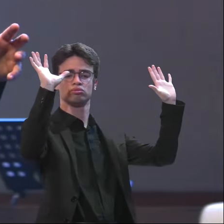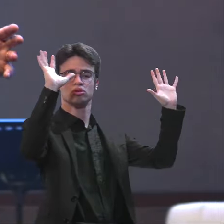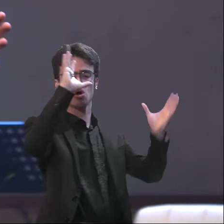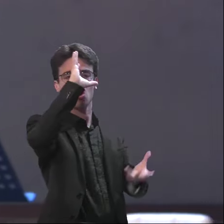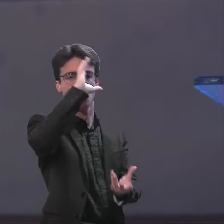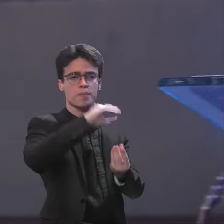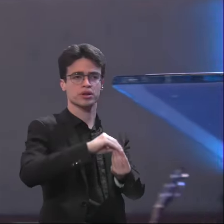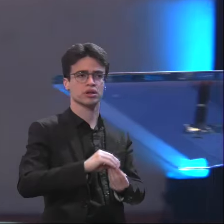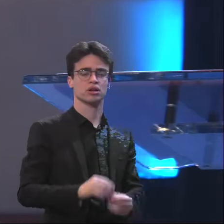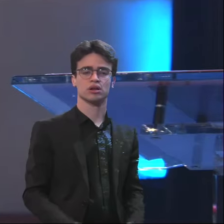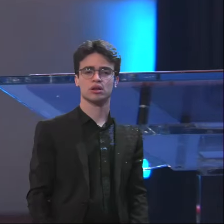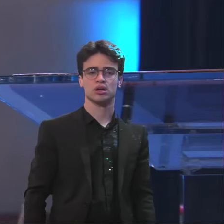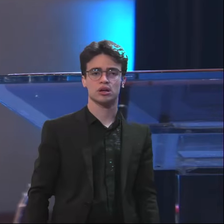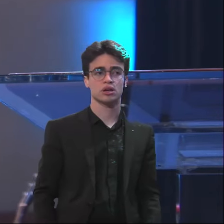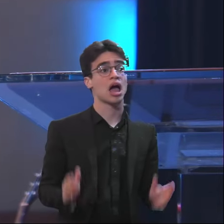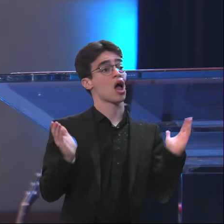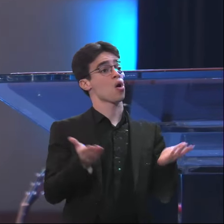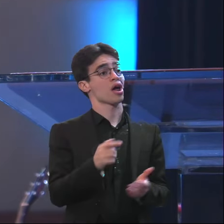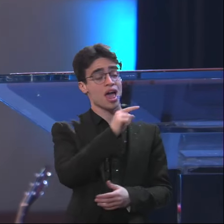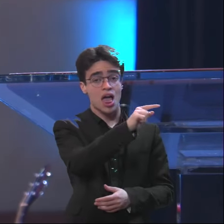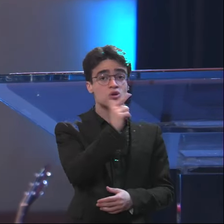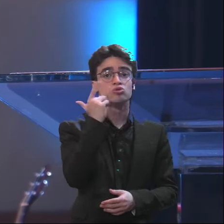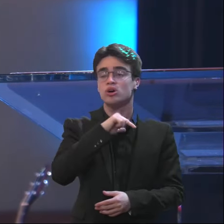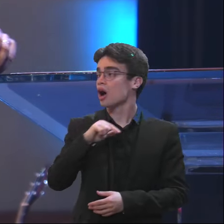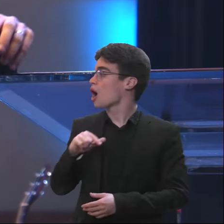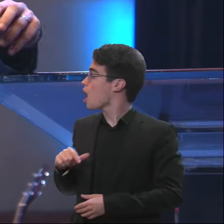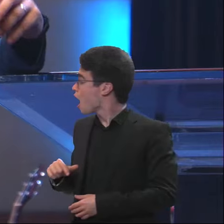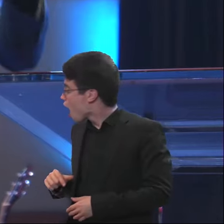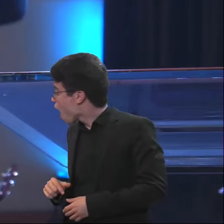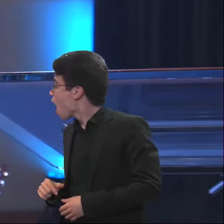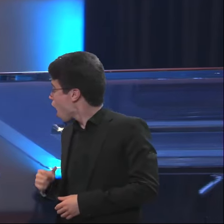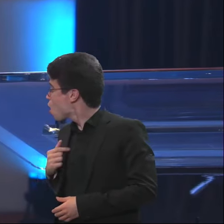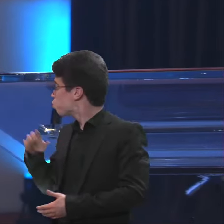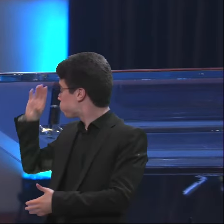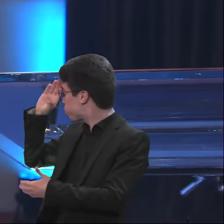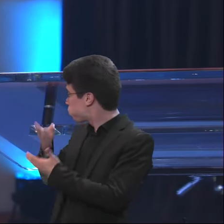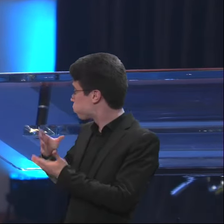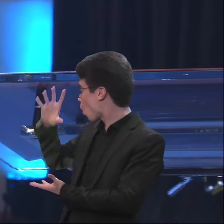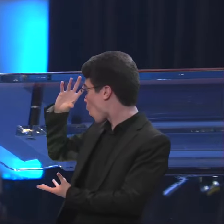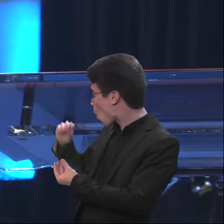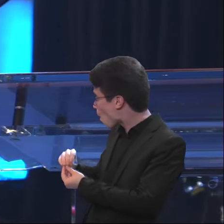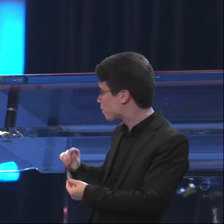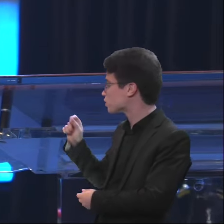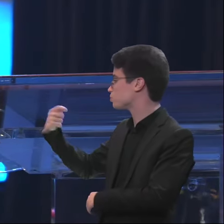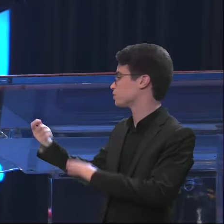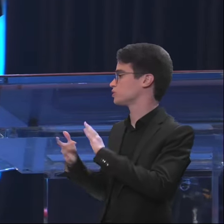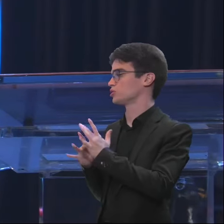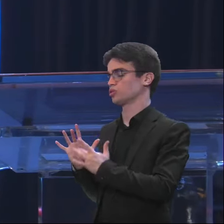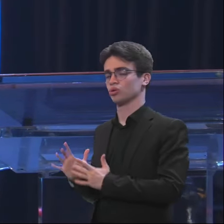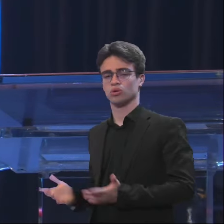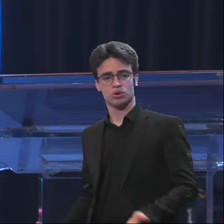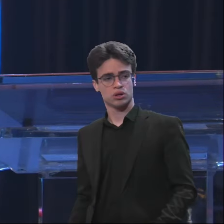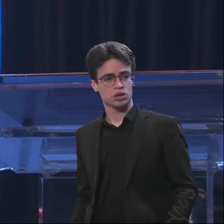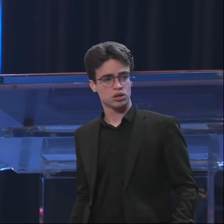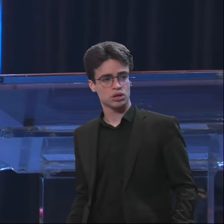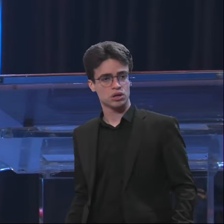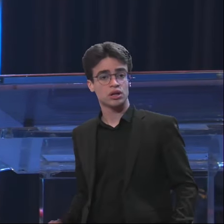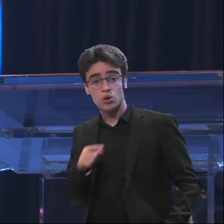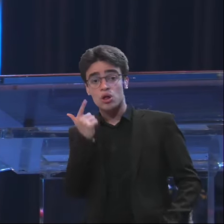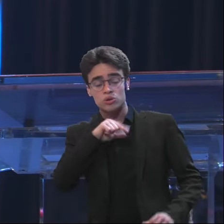Agora, ela podia compreender quem Jesus era. E por causa que o Senhor abriu o seu entendimento, ela